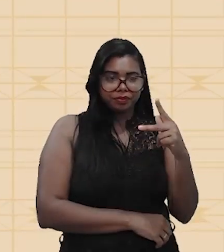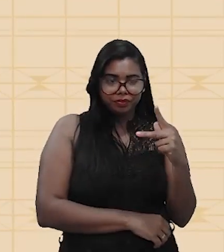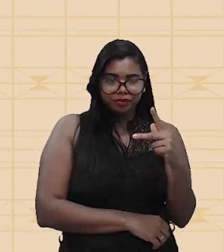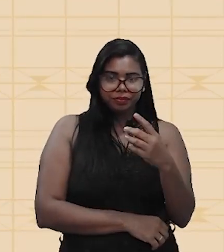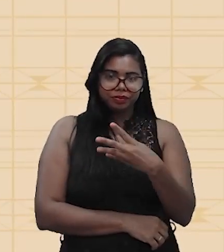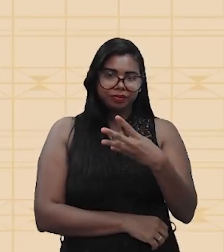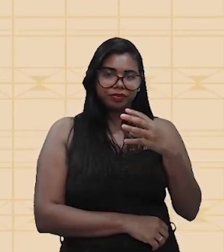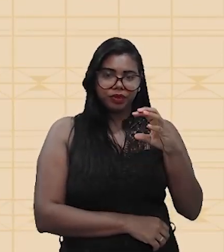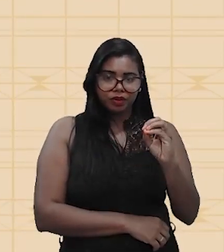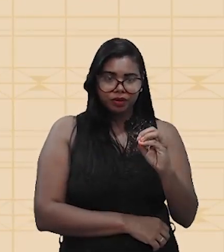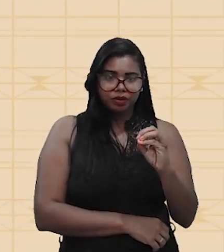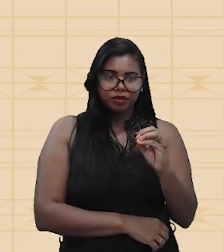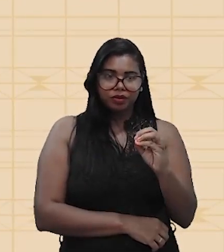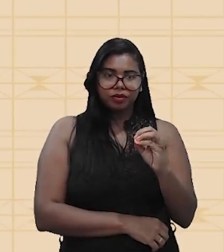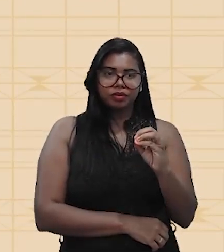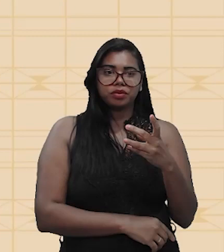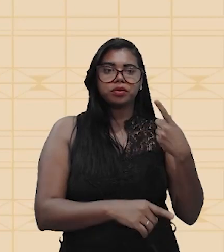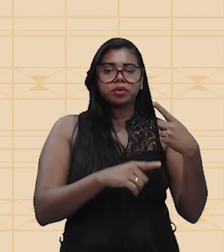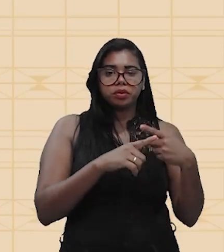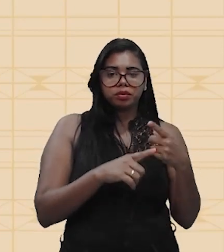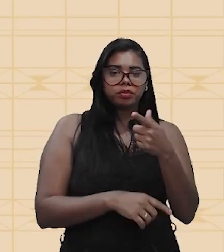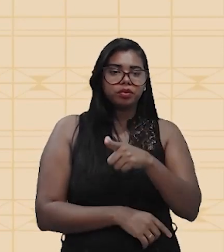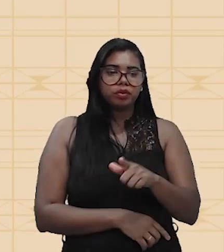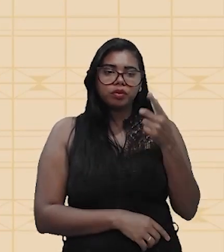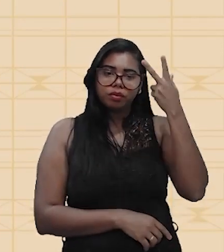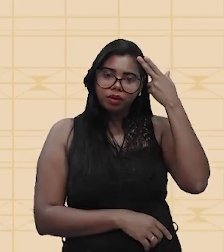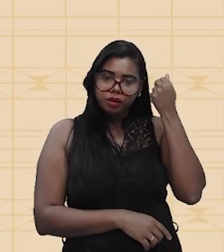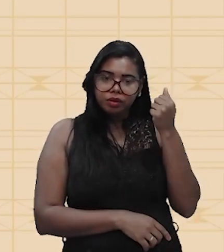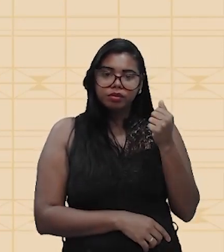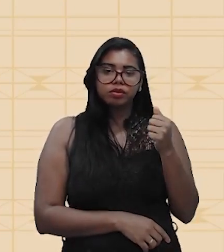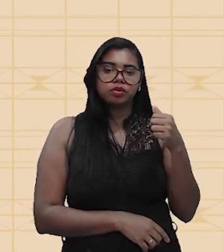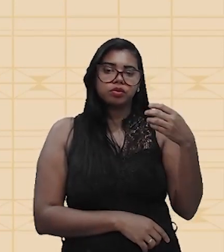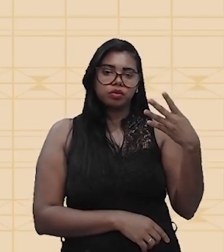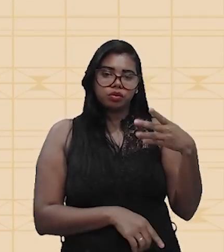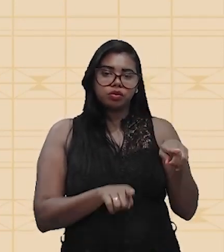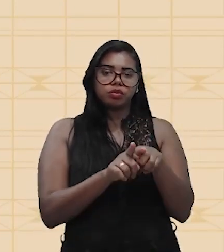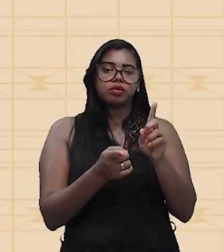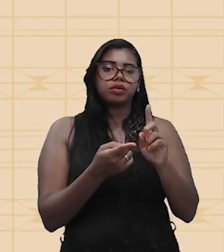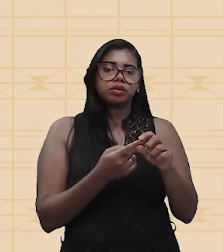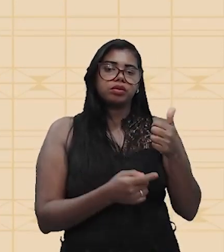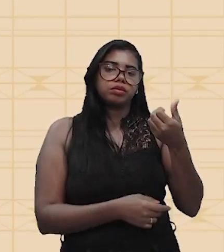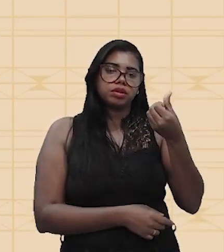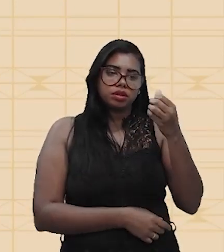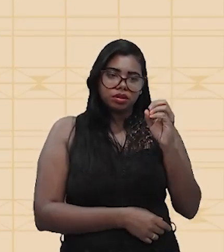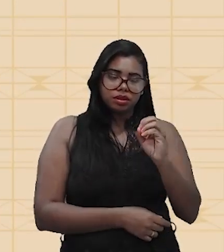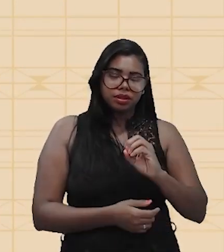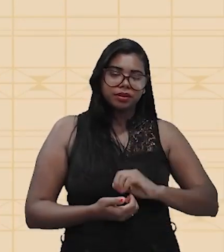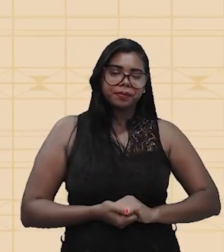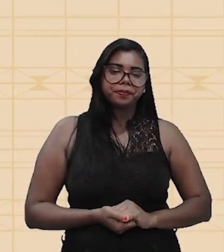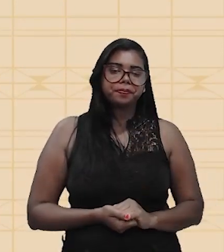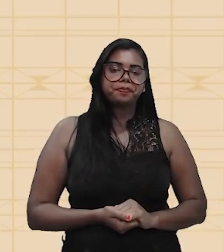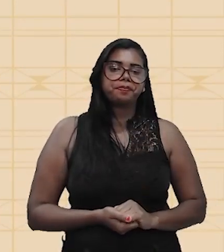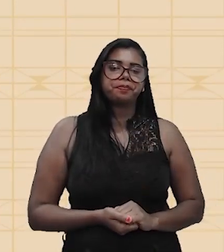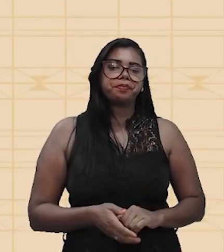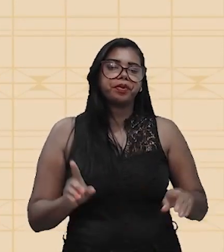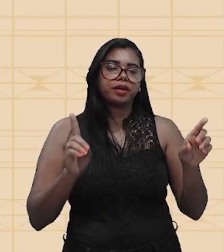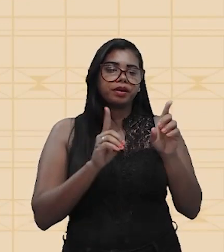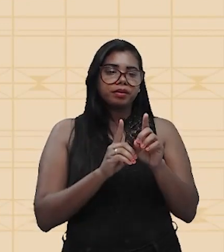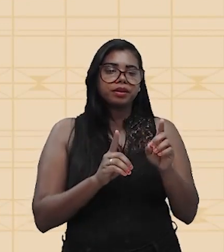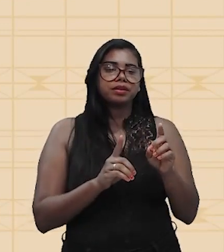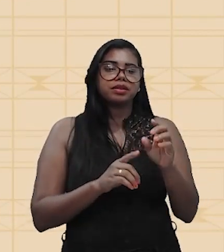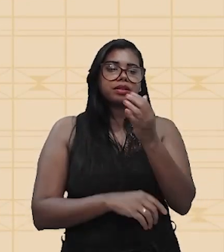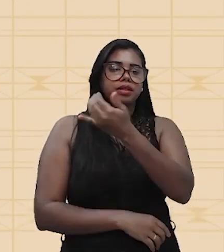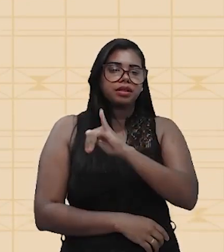e multiplicar novamente pela mesma corrente 4, achando 160 watts. E para acharmos a energia, vamos fazer